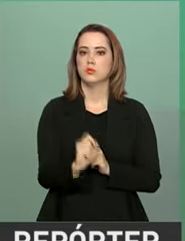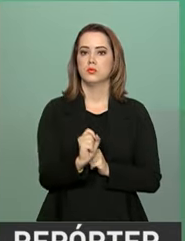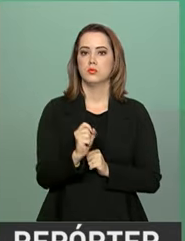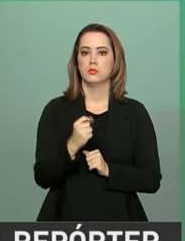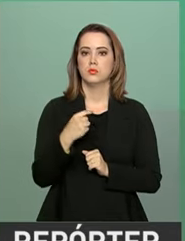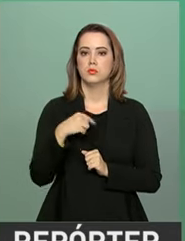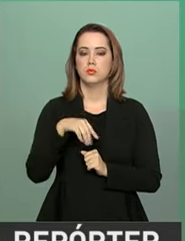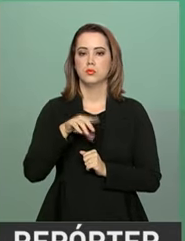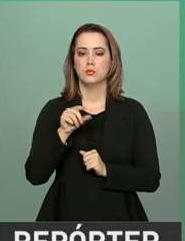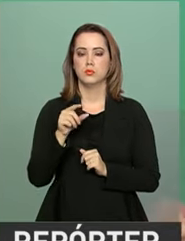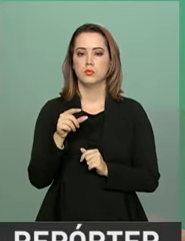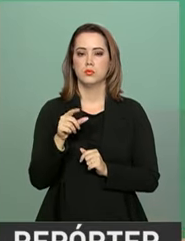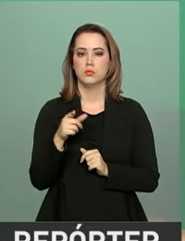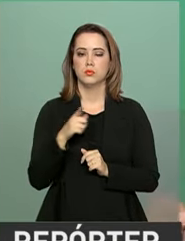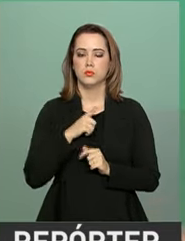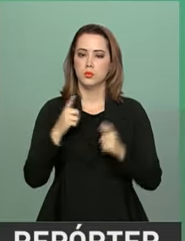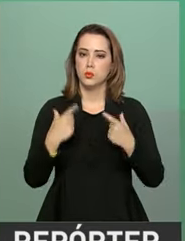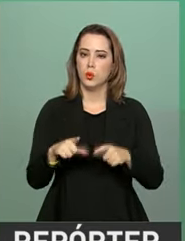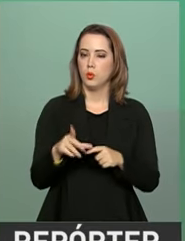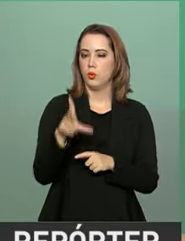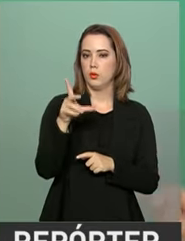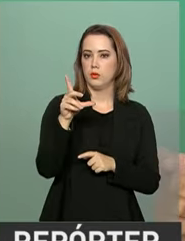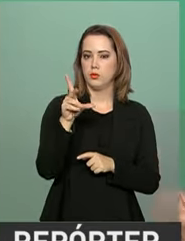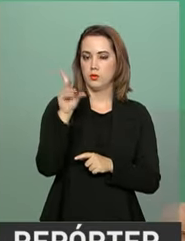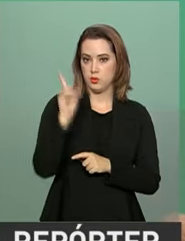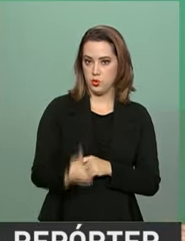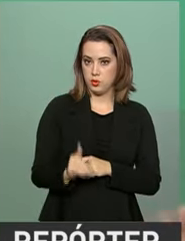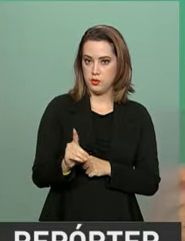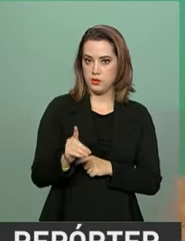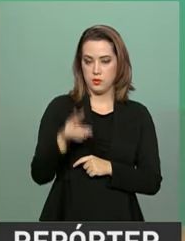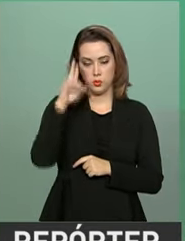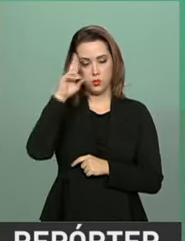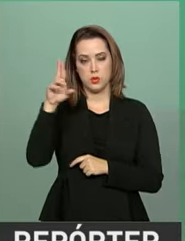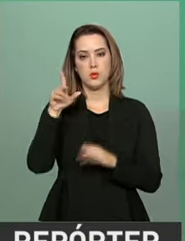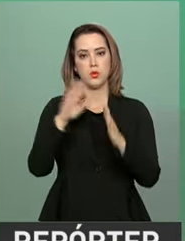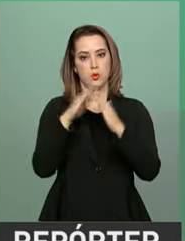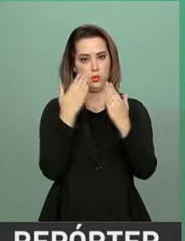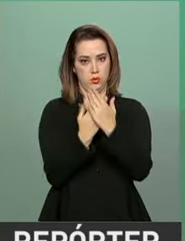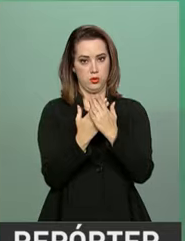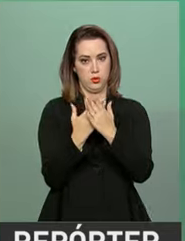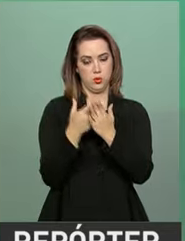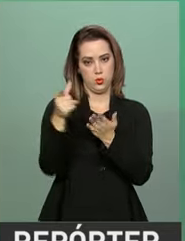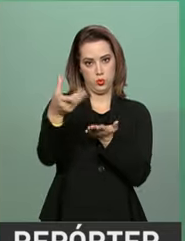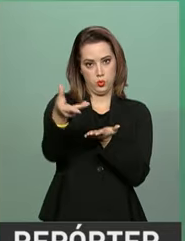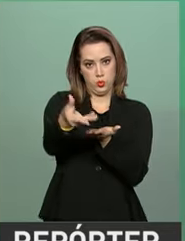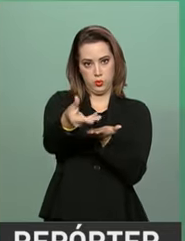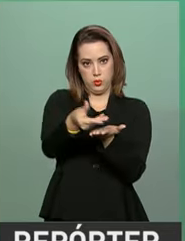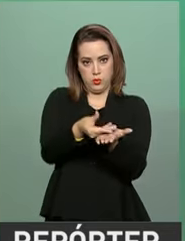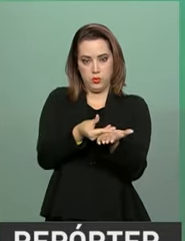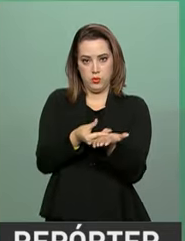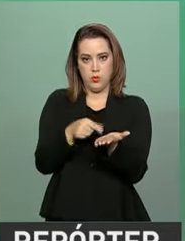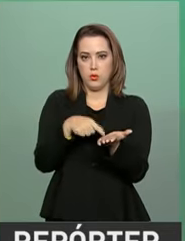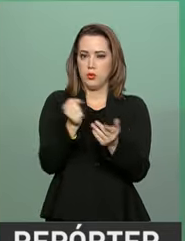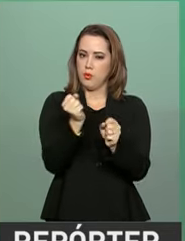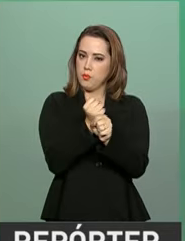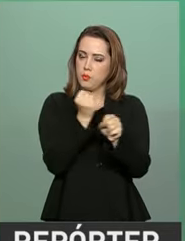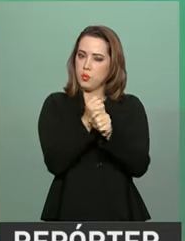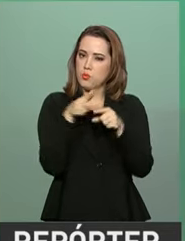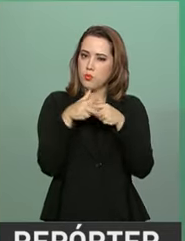onde a direção das escolas e a unidade que receberá os recursos para manutenção e